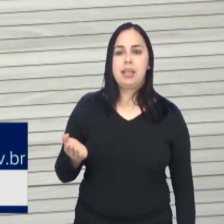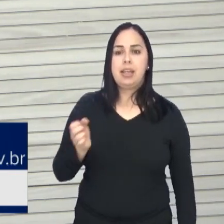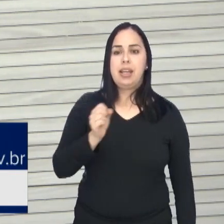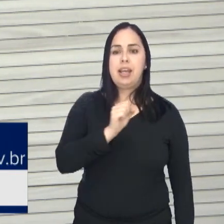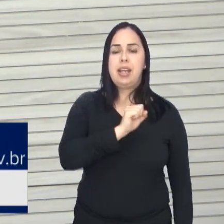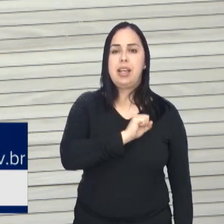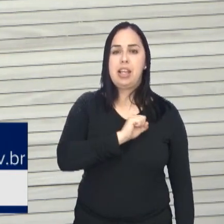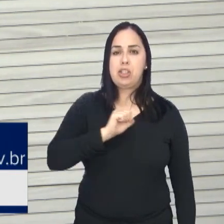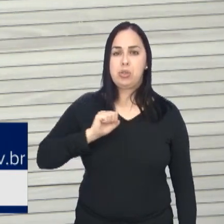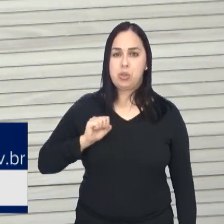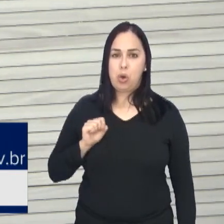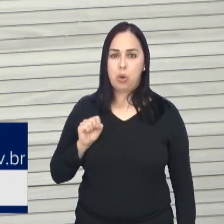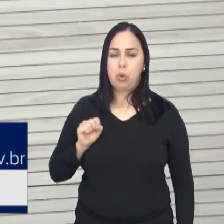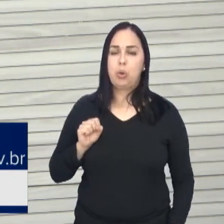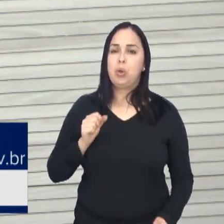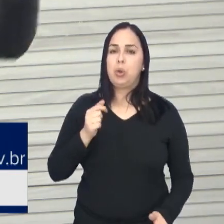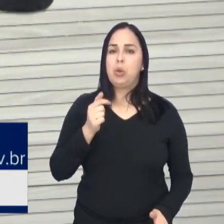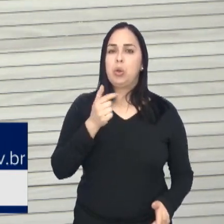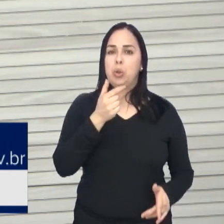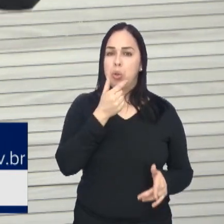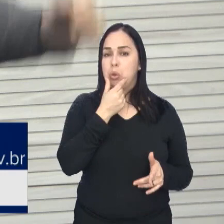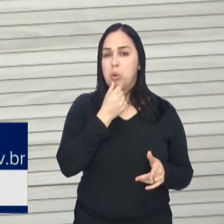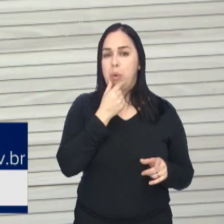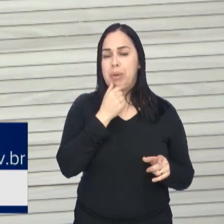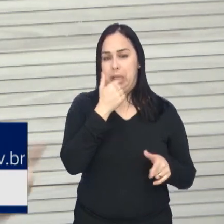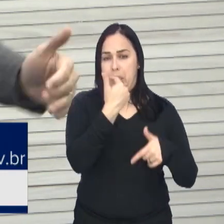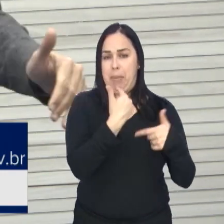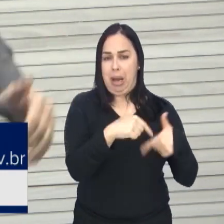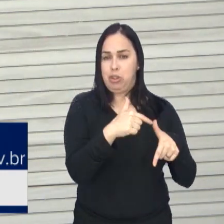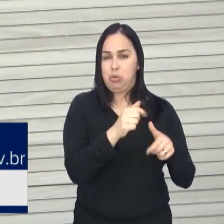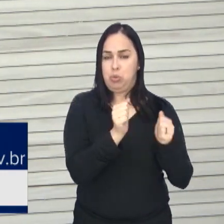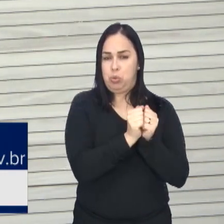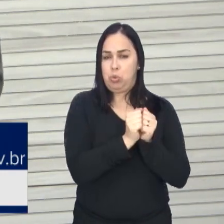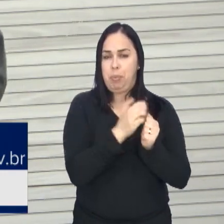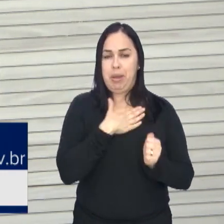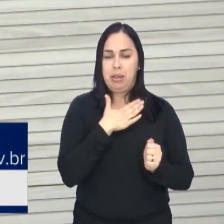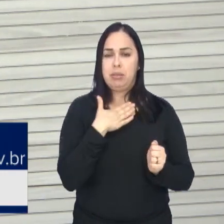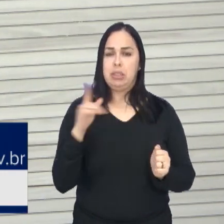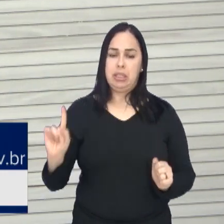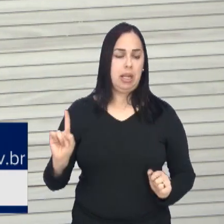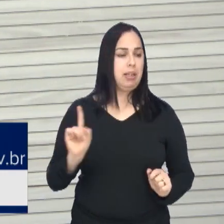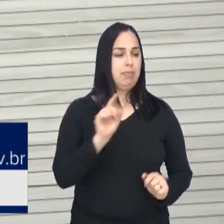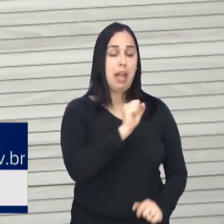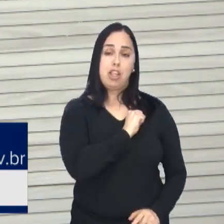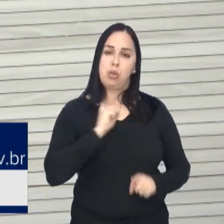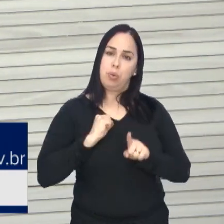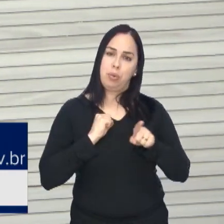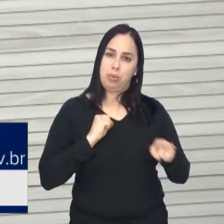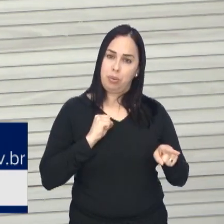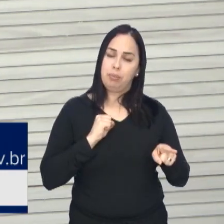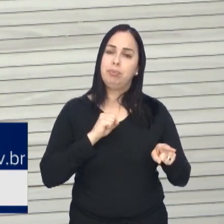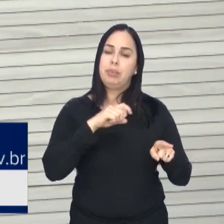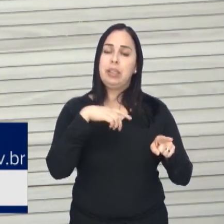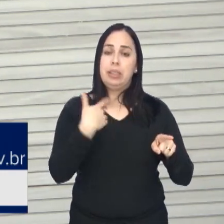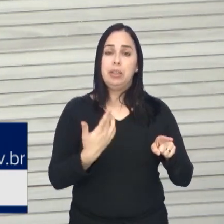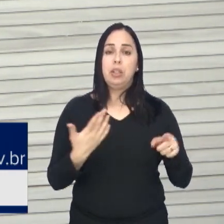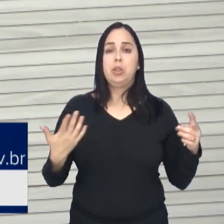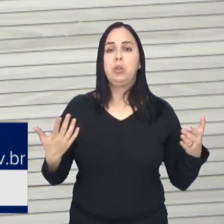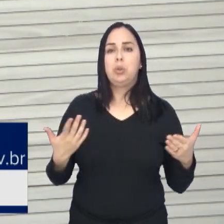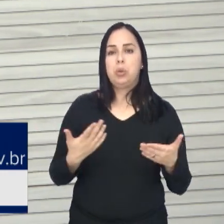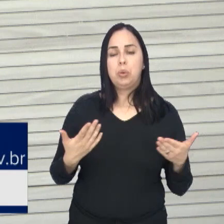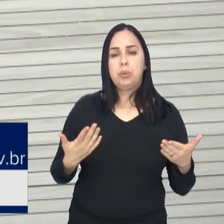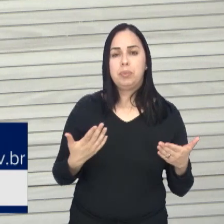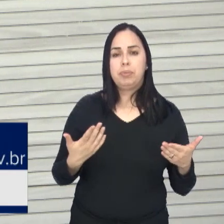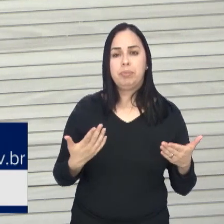filho do Rui, Rui Barbosa, que trabalha comigo desde o início aqui do meu mandato na Câmara Municipal, trabalhou com meu pai. E depois, hoje,